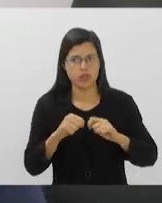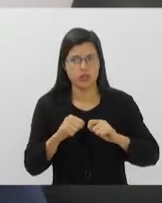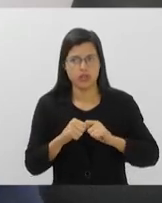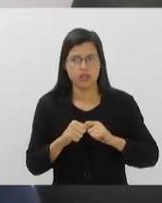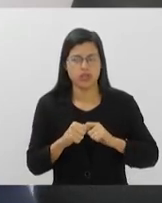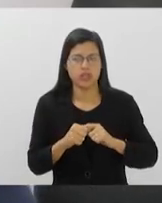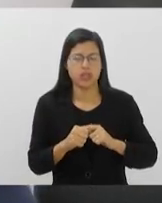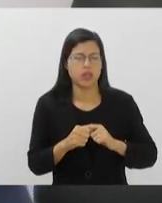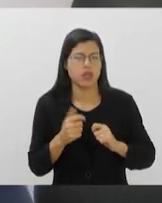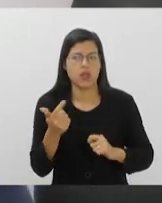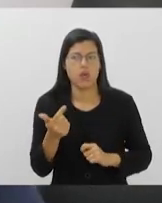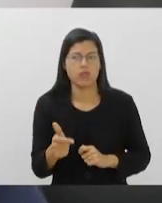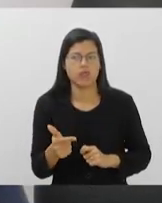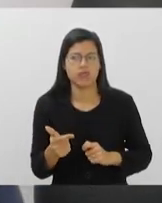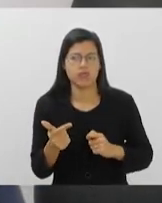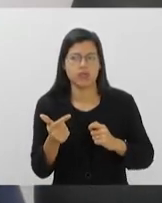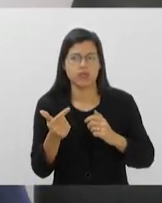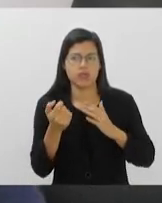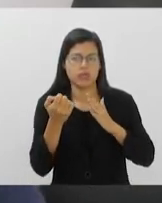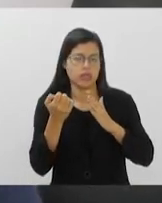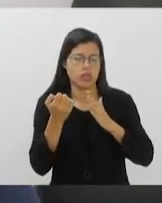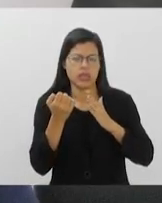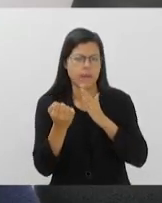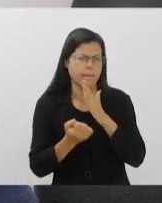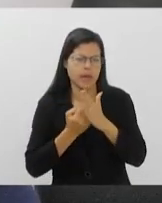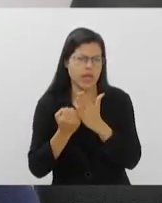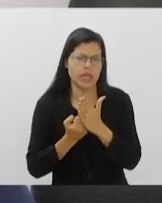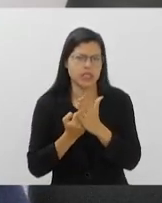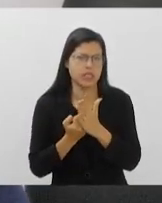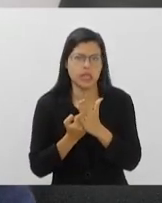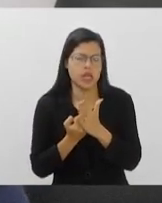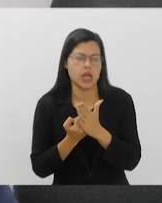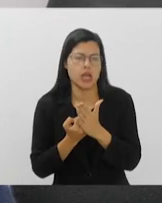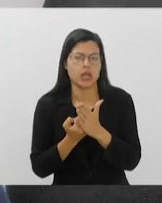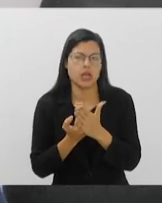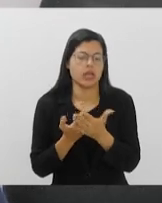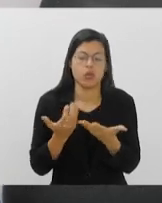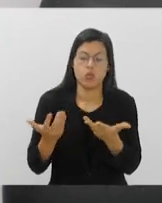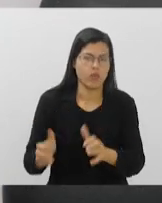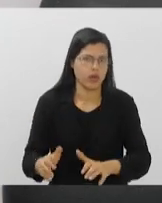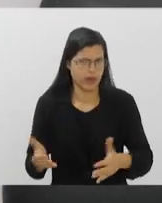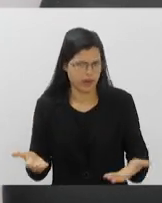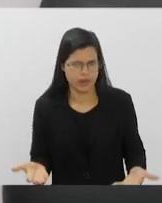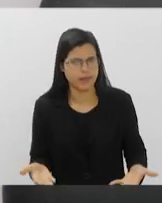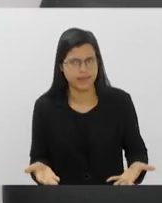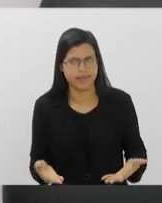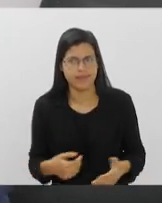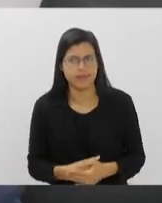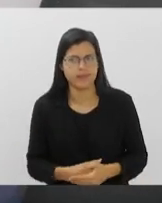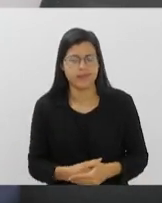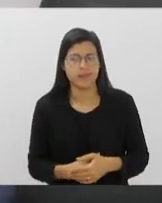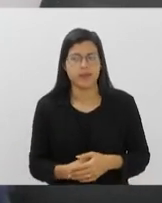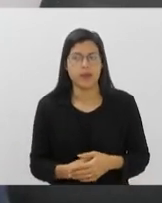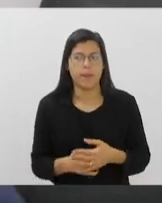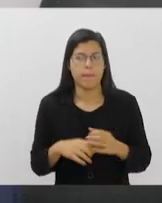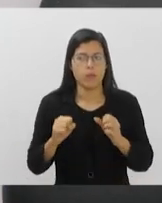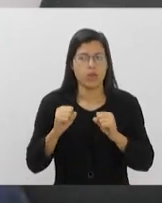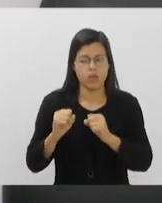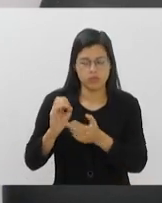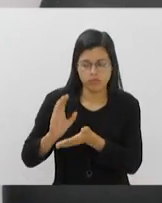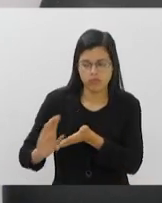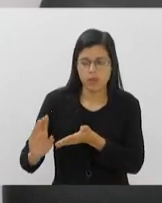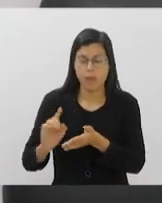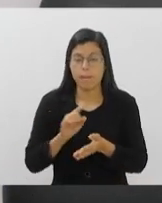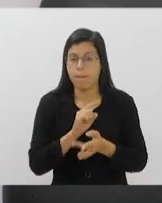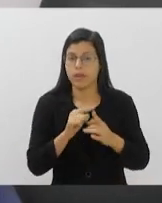não vai ter empresário que vá negar não vai ter pessoa pessoa física que vai negar a fazer ainda mais podendo destinar Mas que que vocês